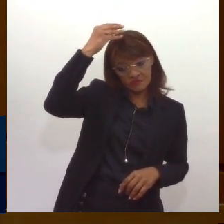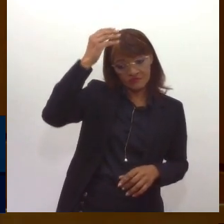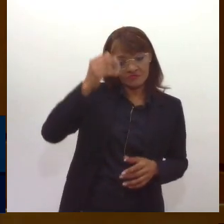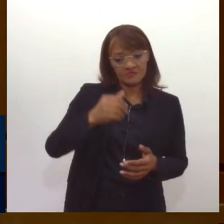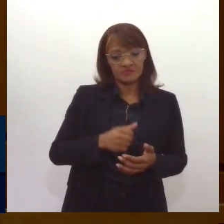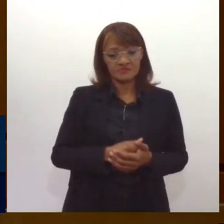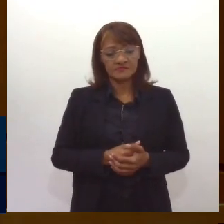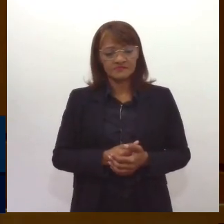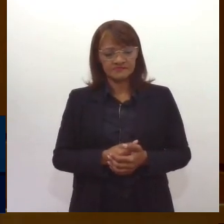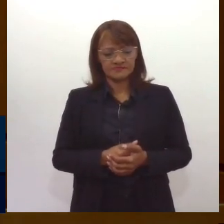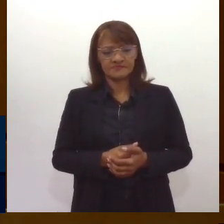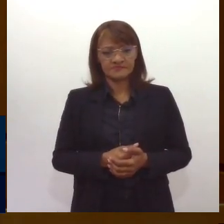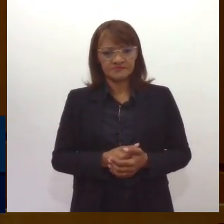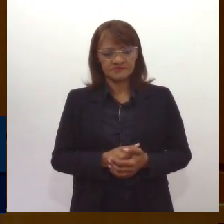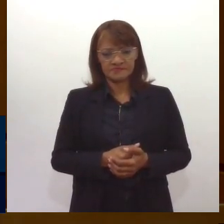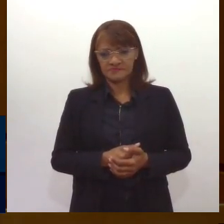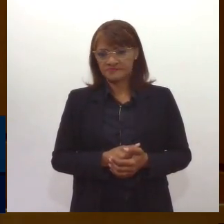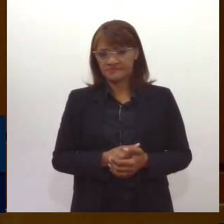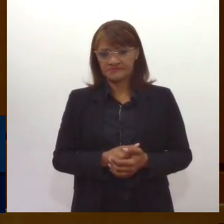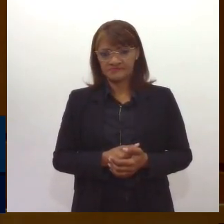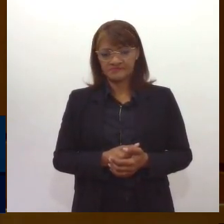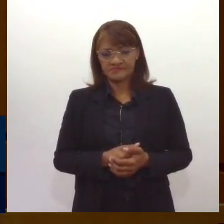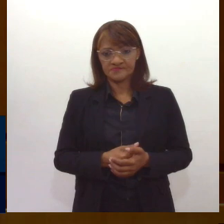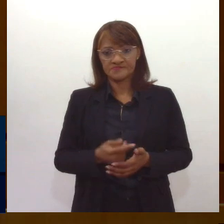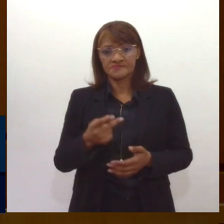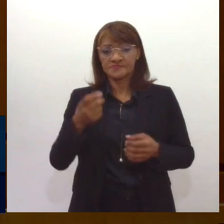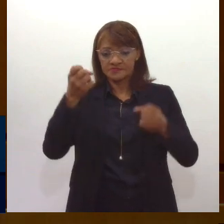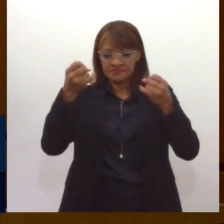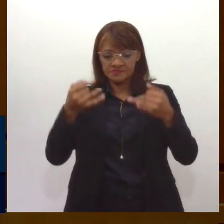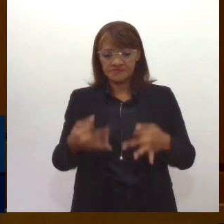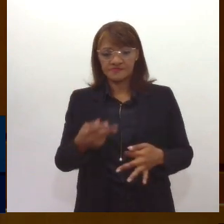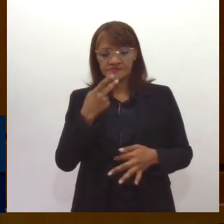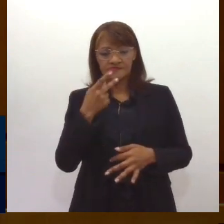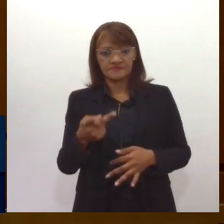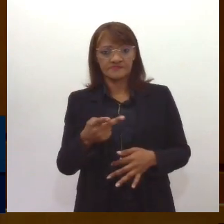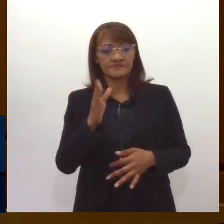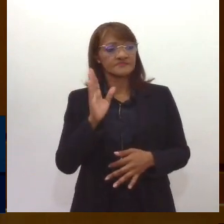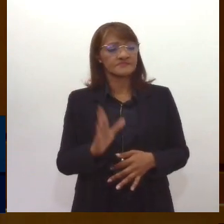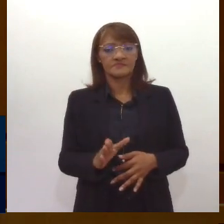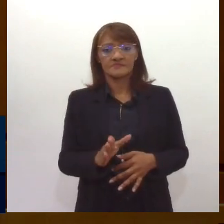a municipalidade está preparada para